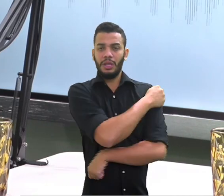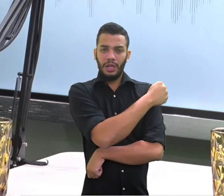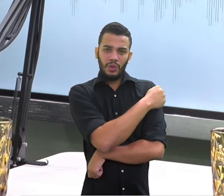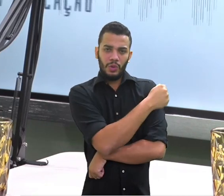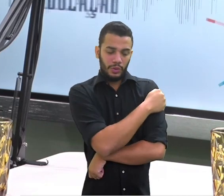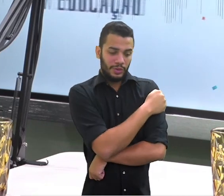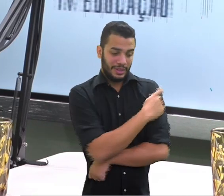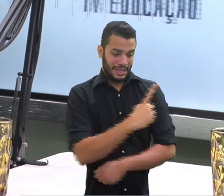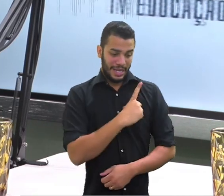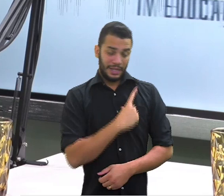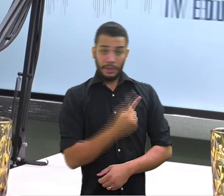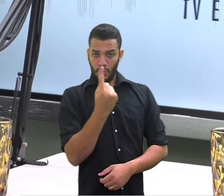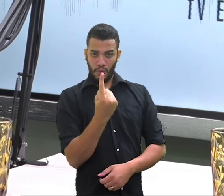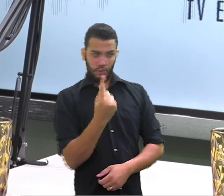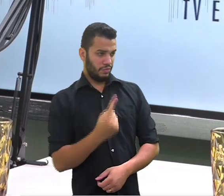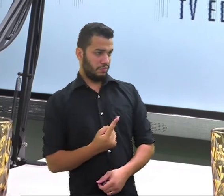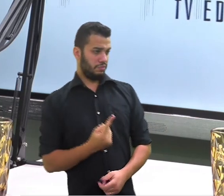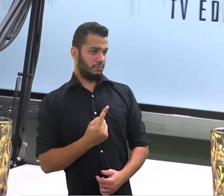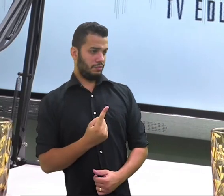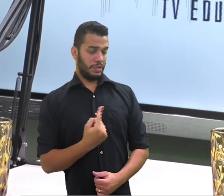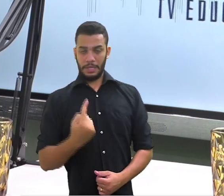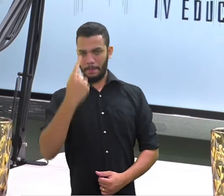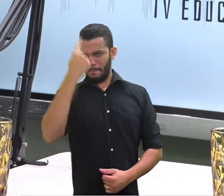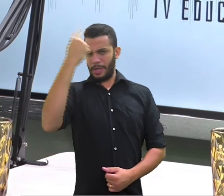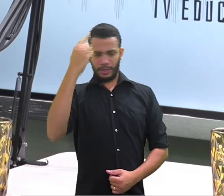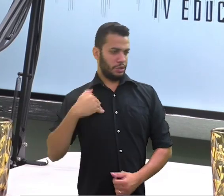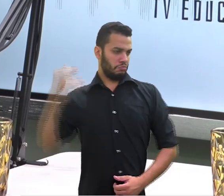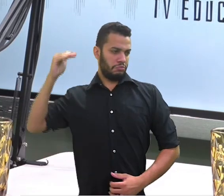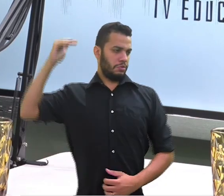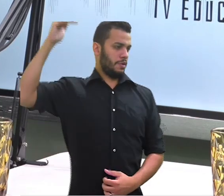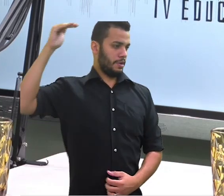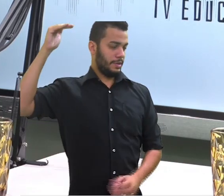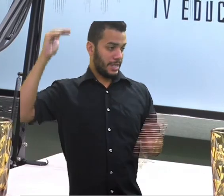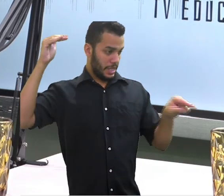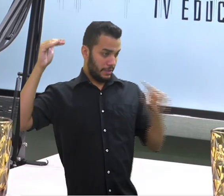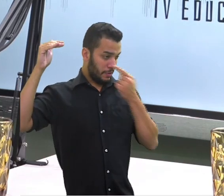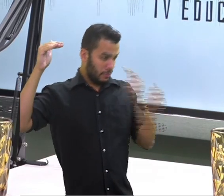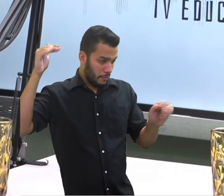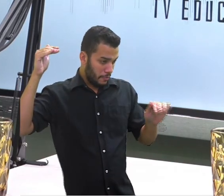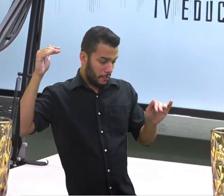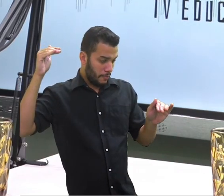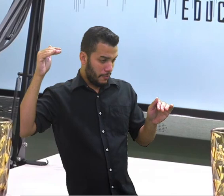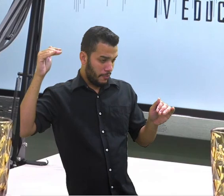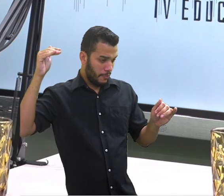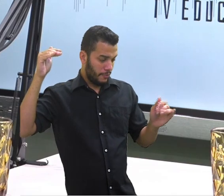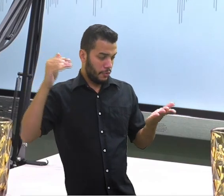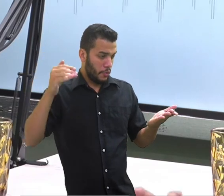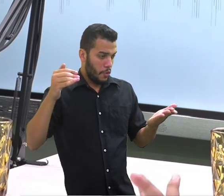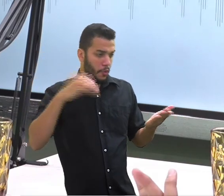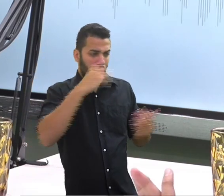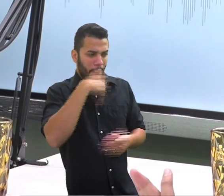está cometendo bullying a fazer mais. Uma vez que ele não tem plateia, não motiva a fazer aquilo. Porque ninguém